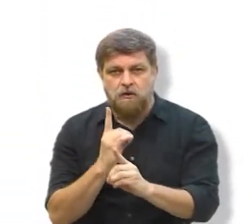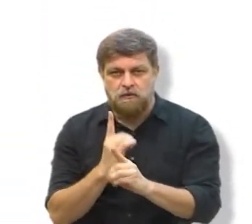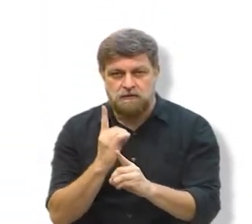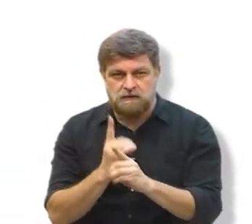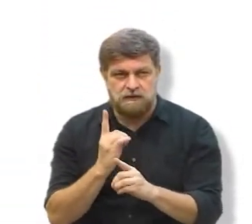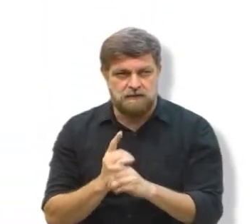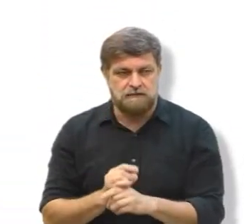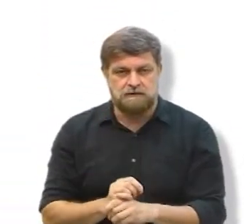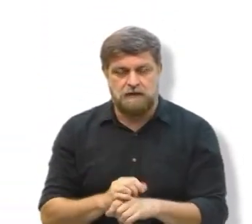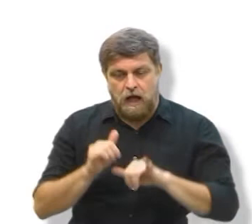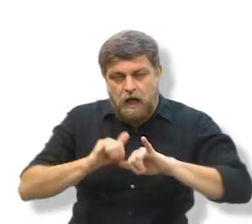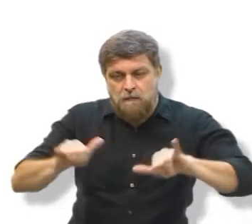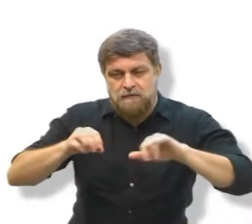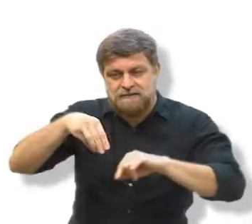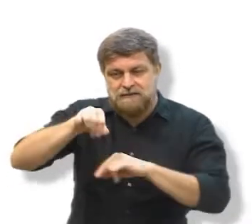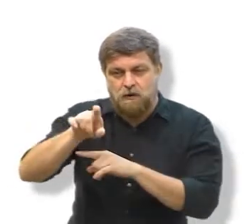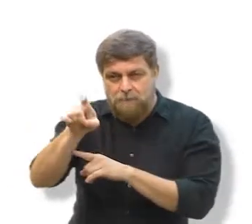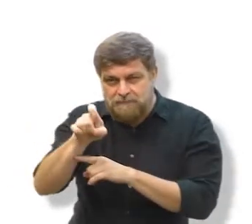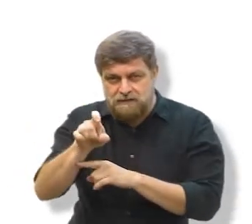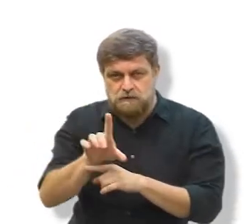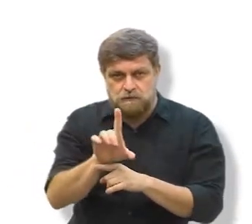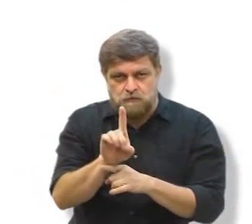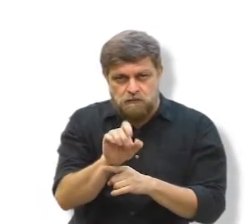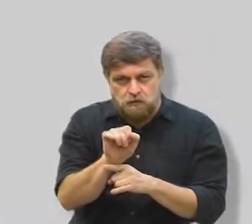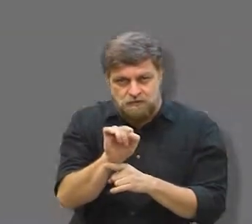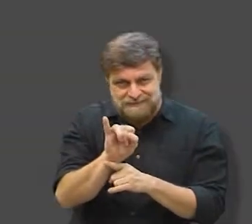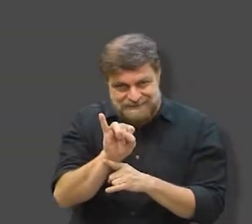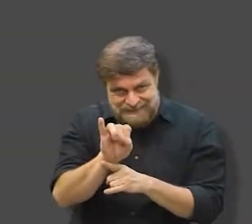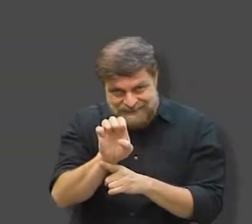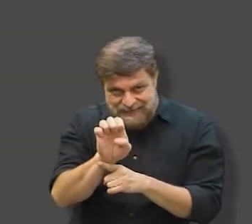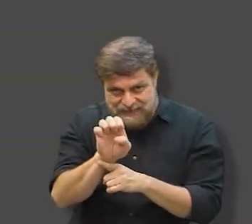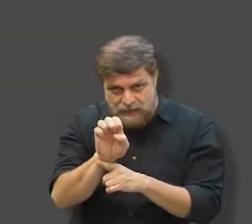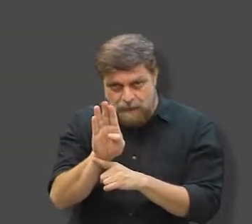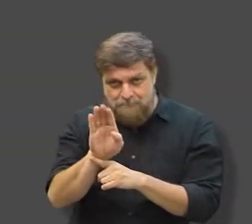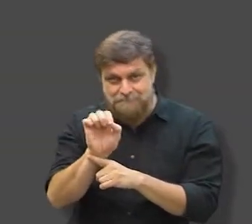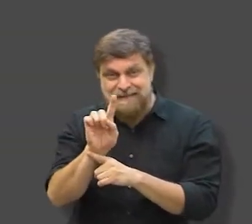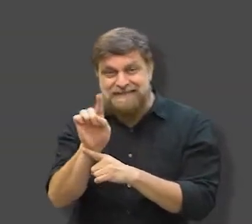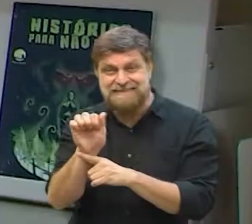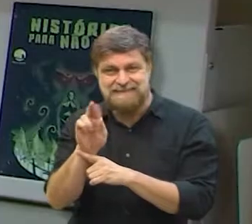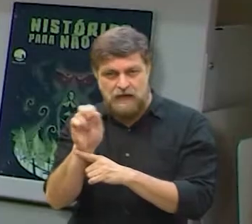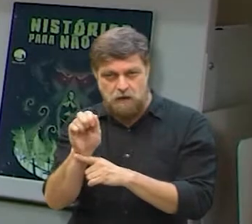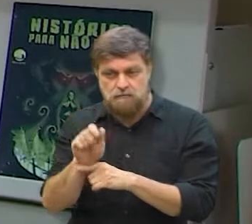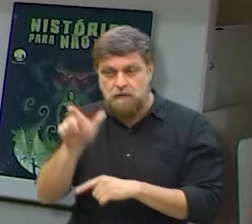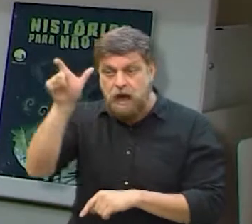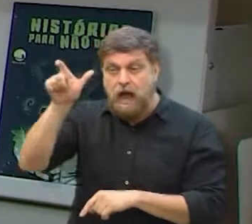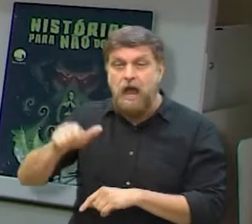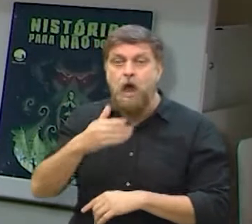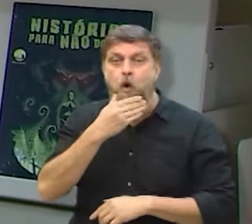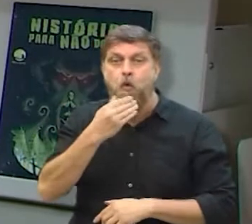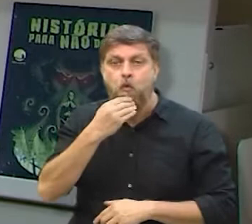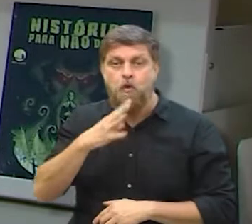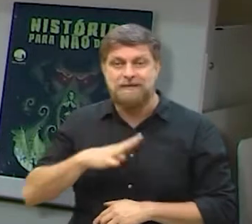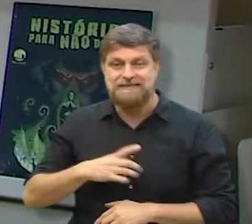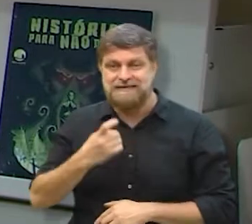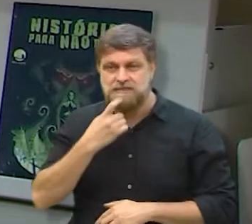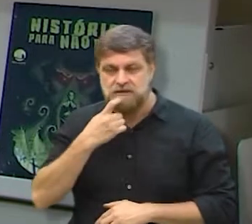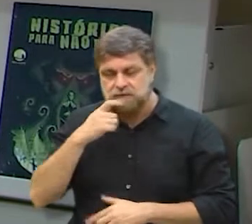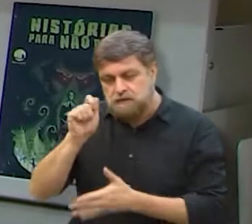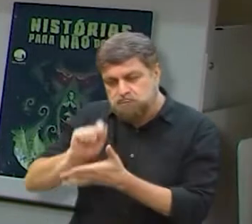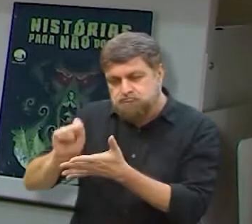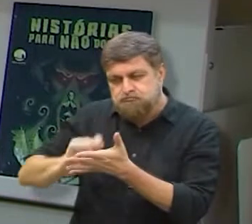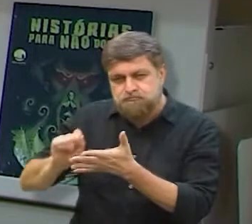categorias para encontrar em publicação Mix Dossiê Bizarro. A obra é de um campineiro,